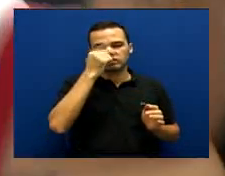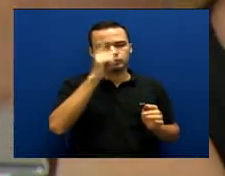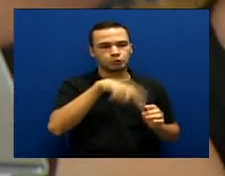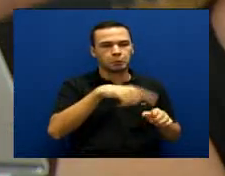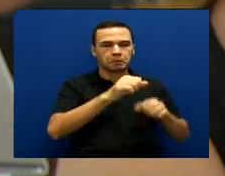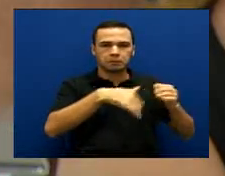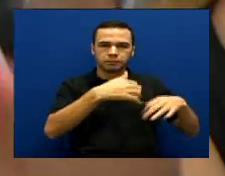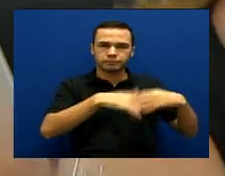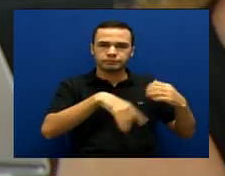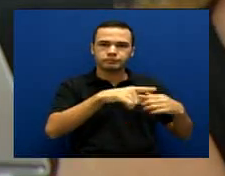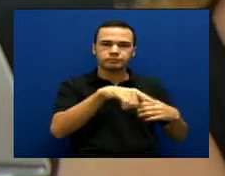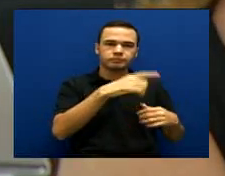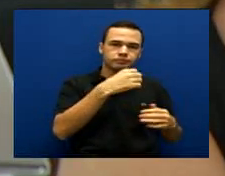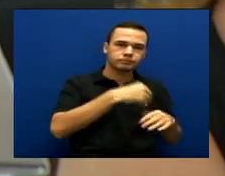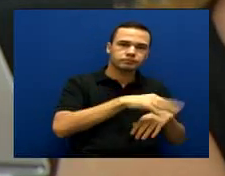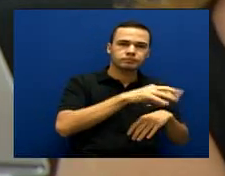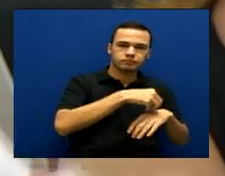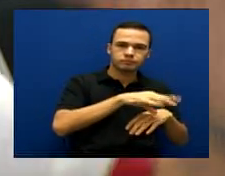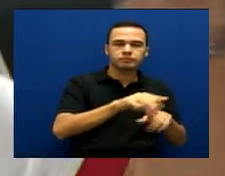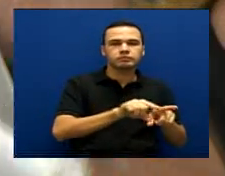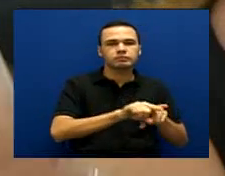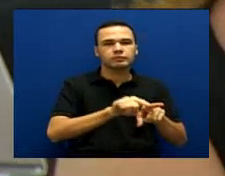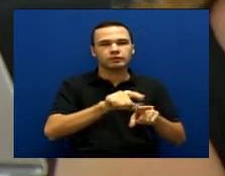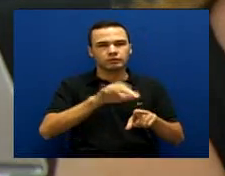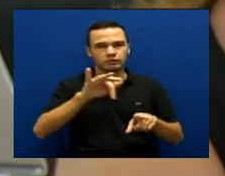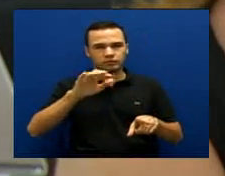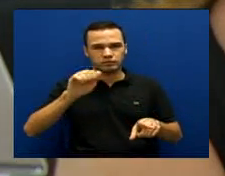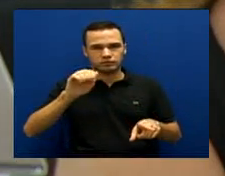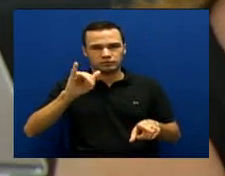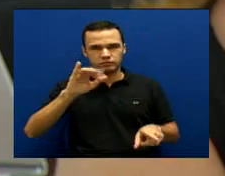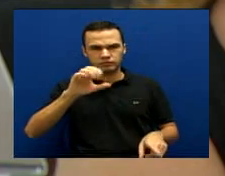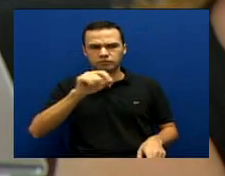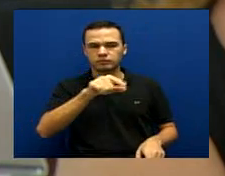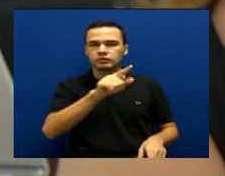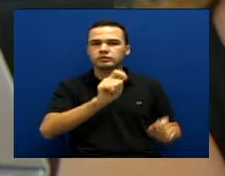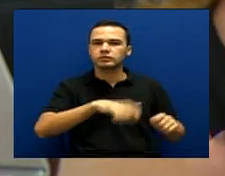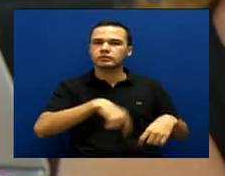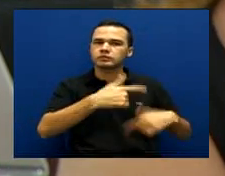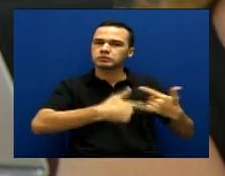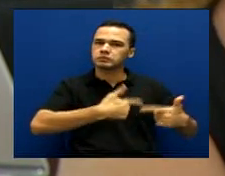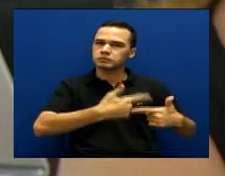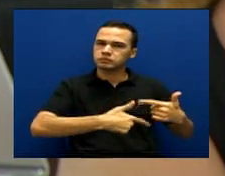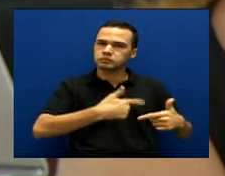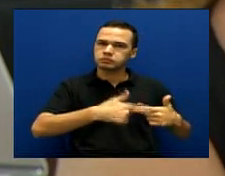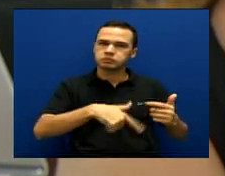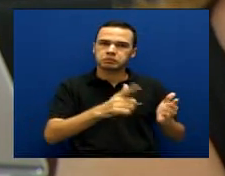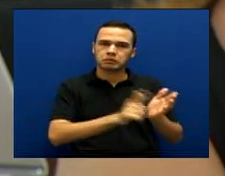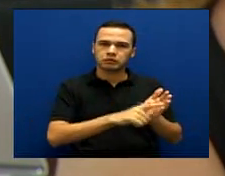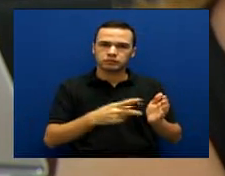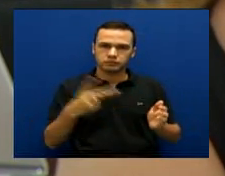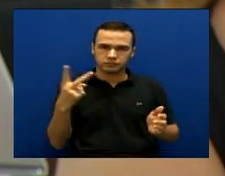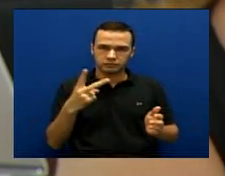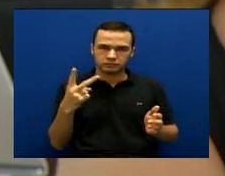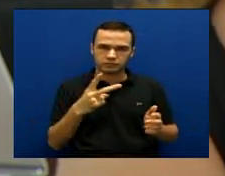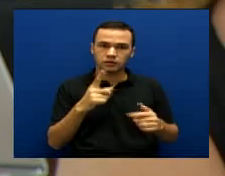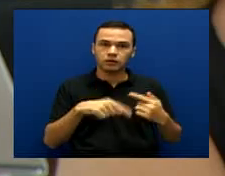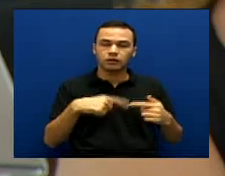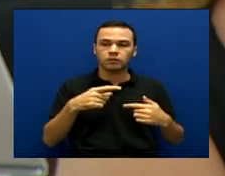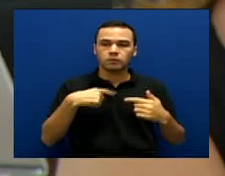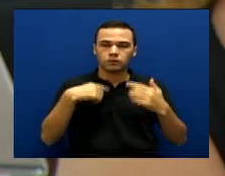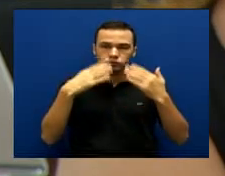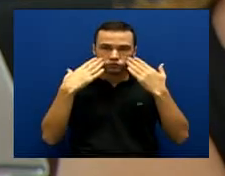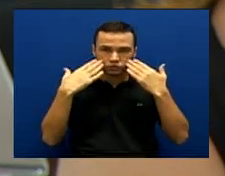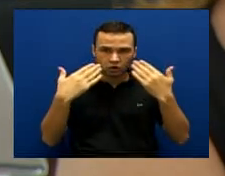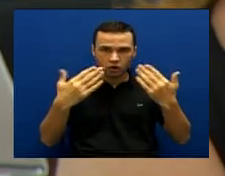indicadores eo e o fábio com a usual boa vontade e competência em duas folhas nos dá ao retrato